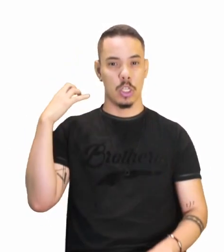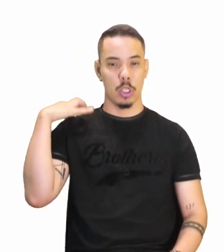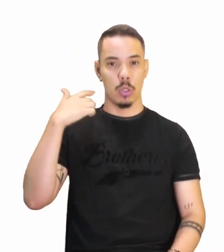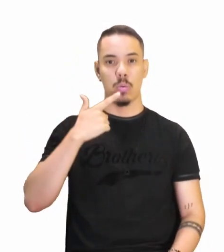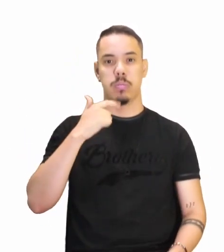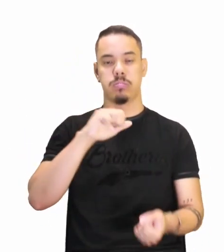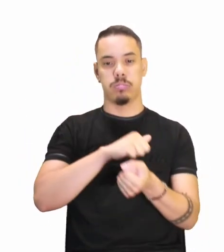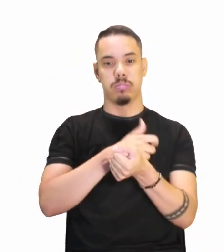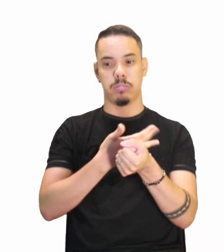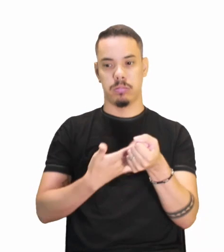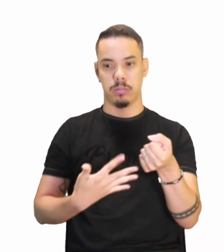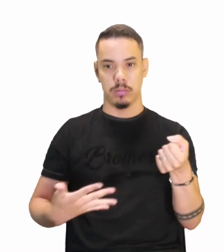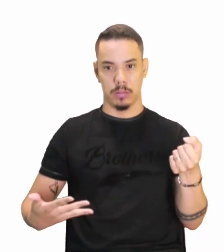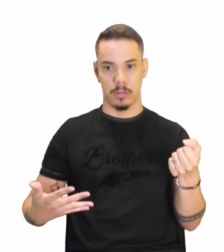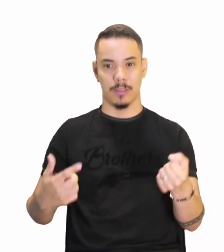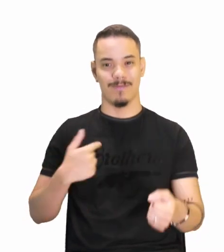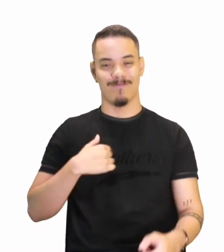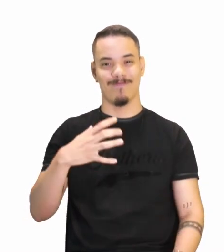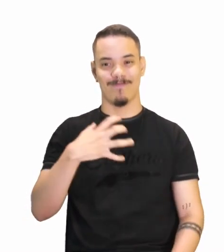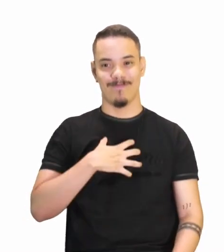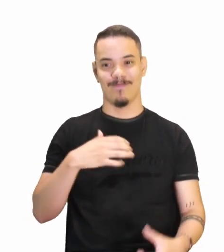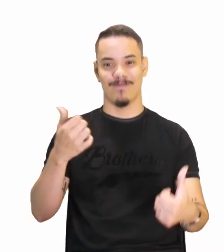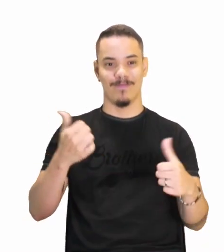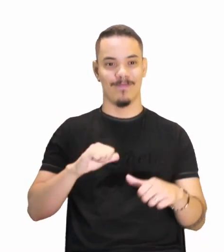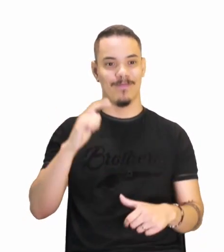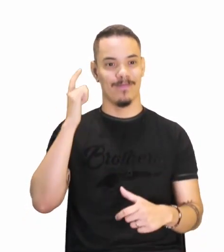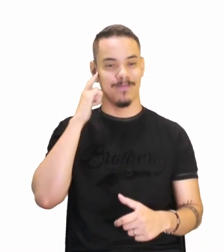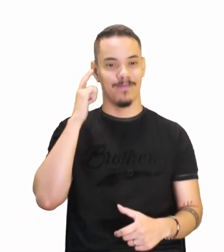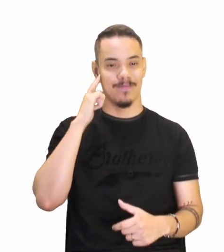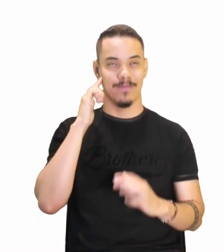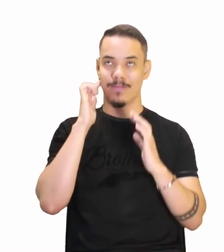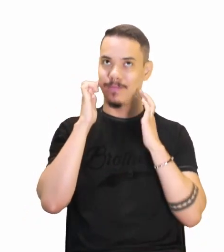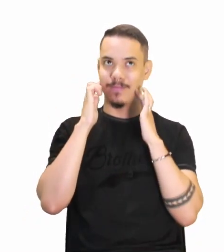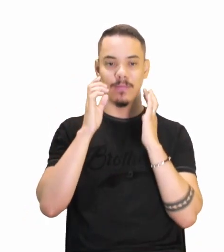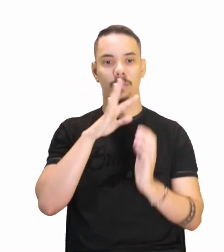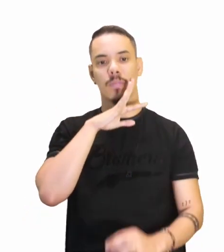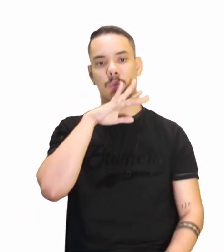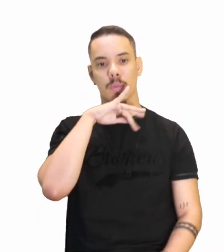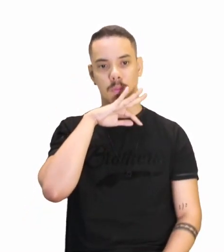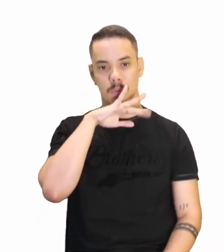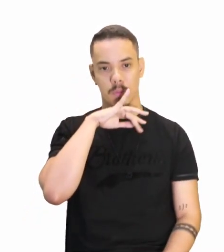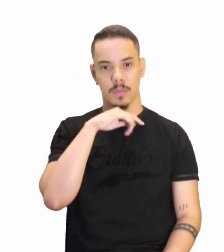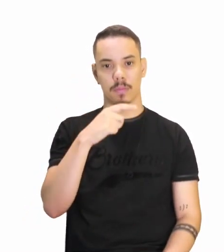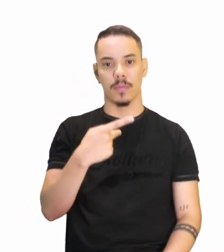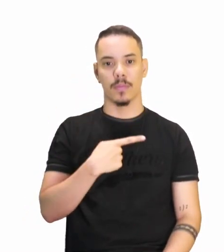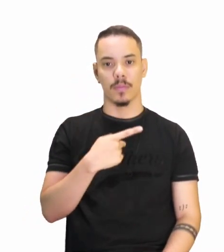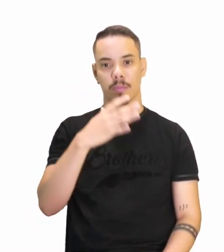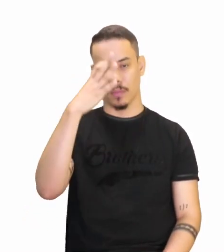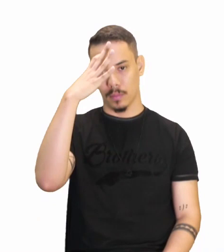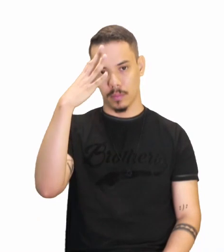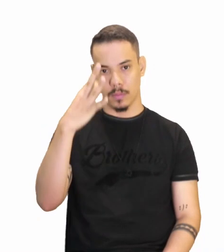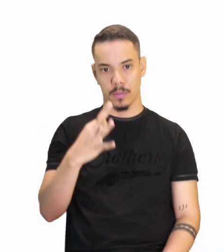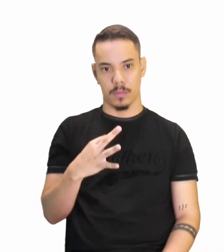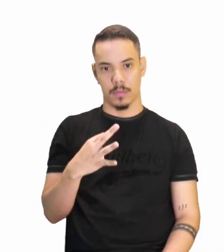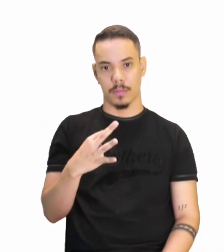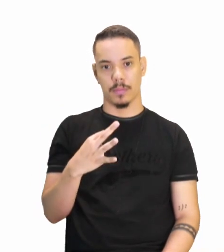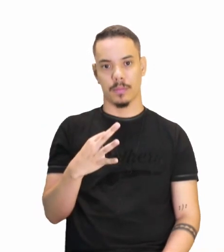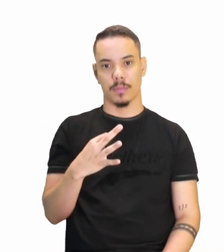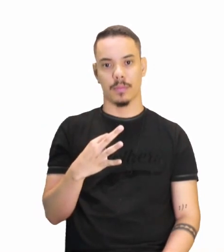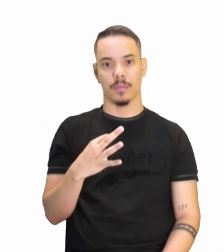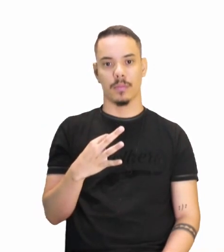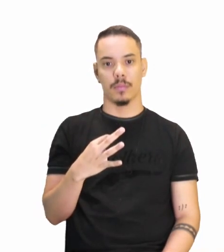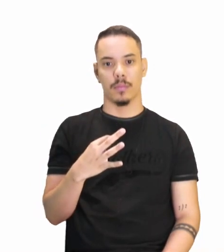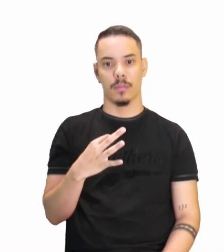manchas sangrentas moído virando a cabeça com dificuldade eu distingui distinguia